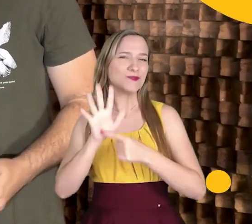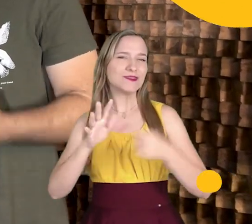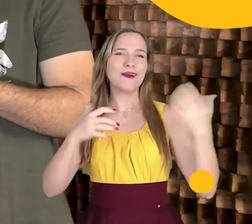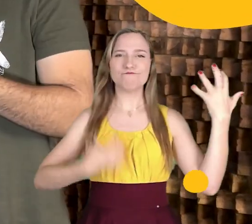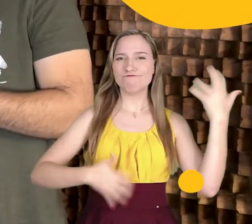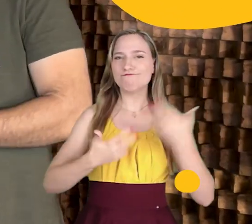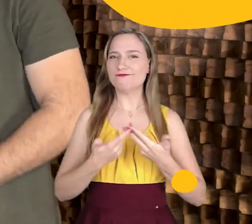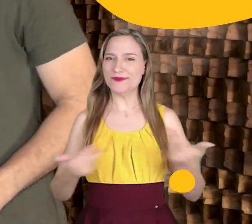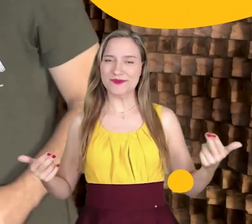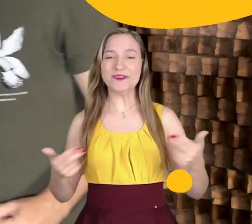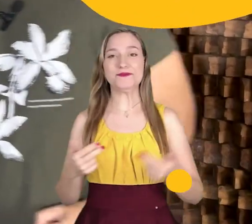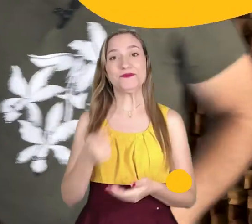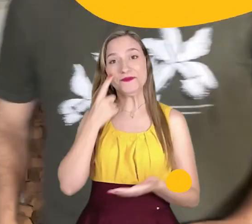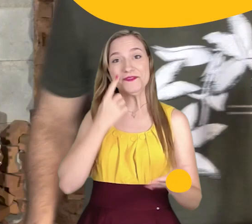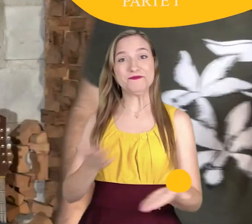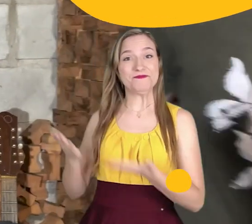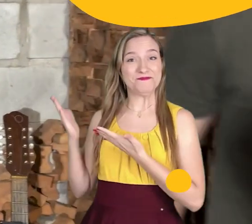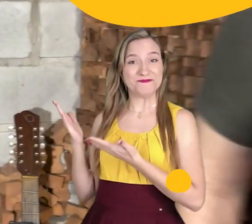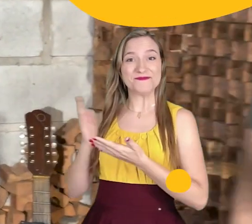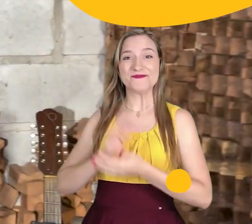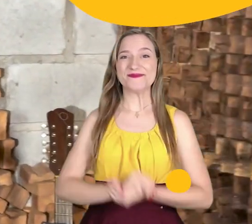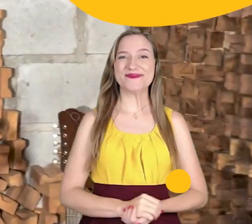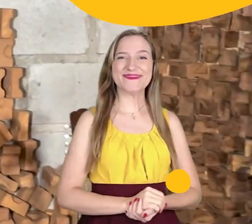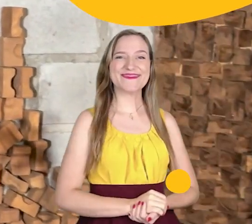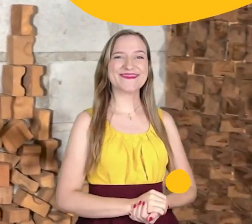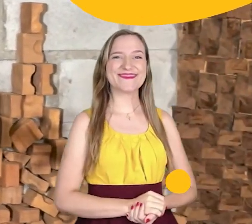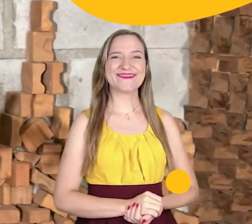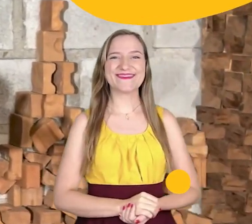vocês, África Billy.